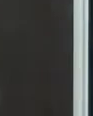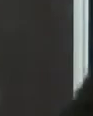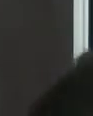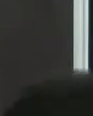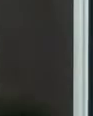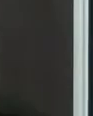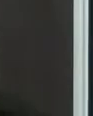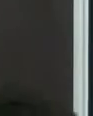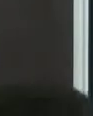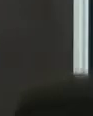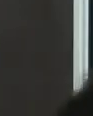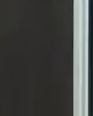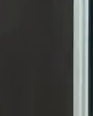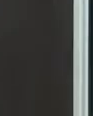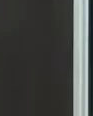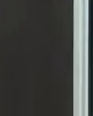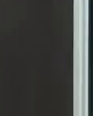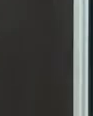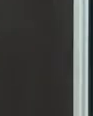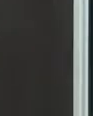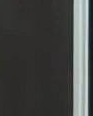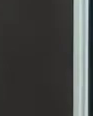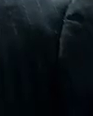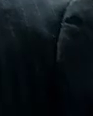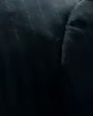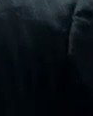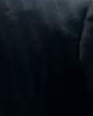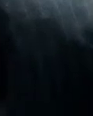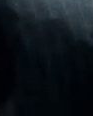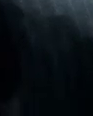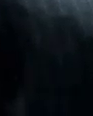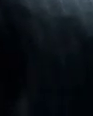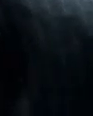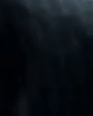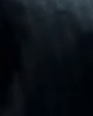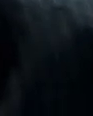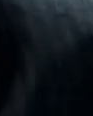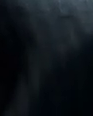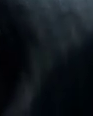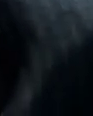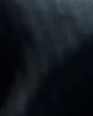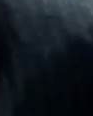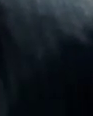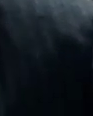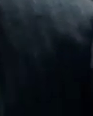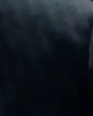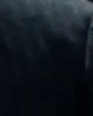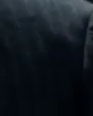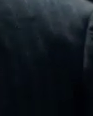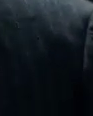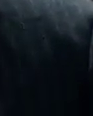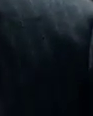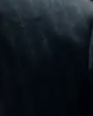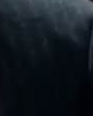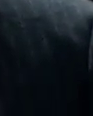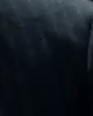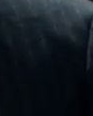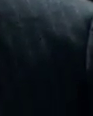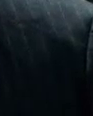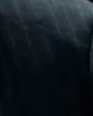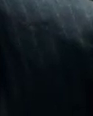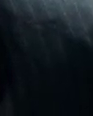Obrigado, vereador Mike, pela parte. Vossa Excelência traz um tema muito importante, e já aqui de